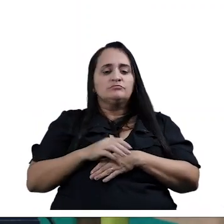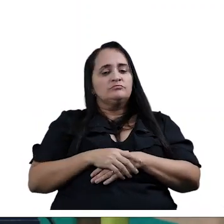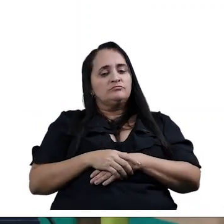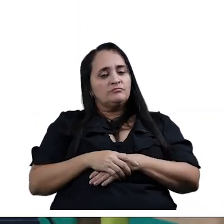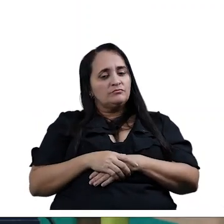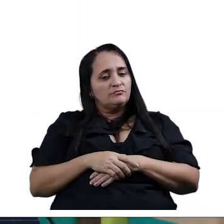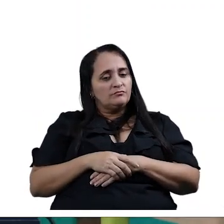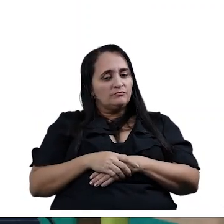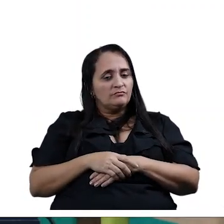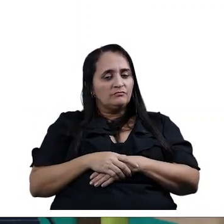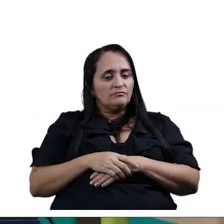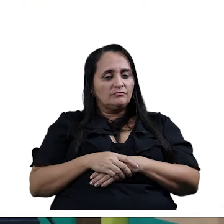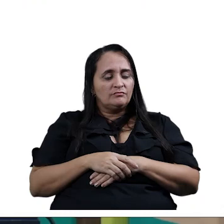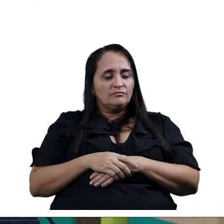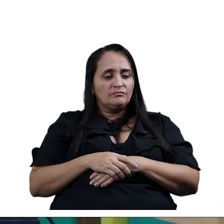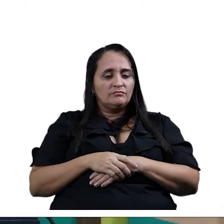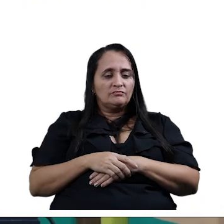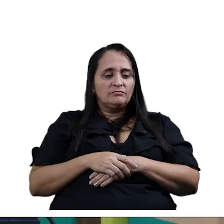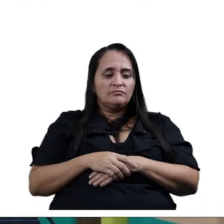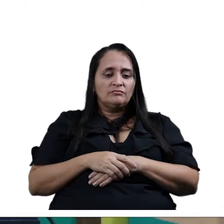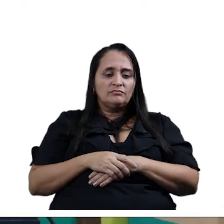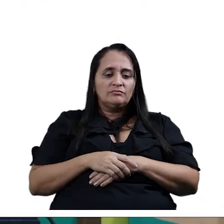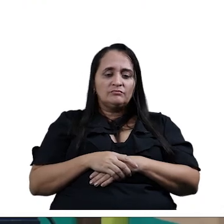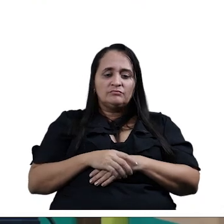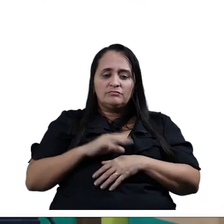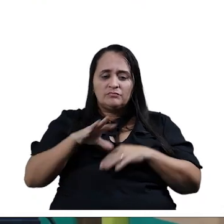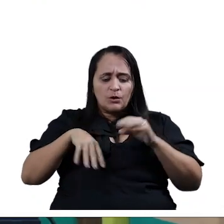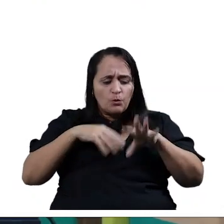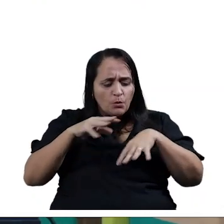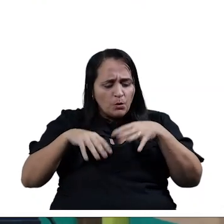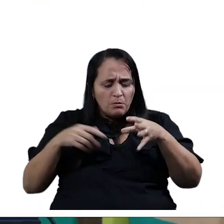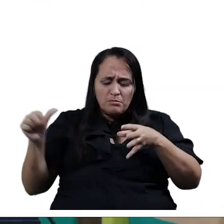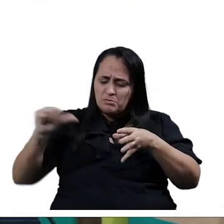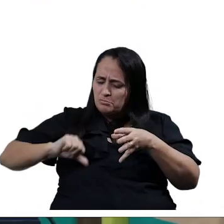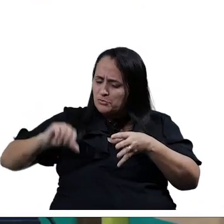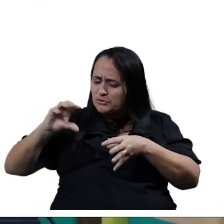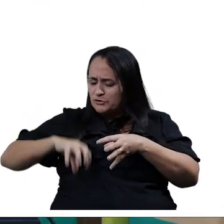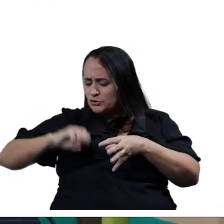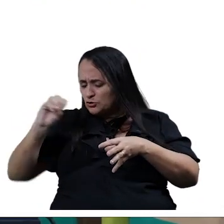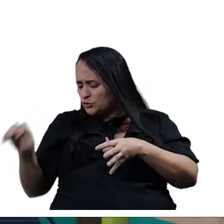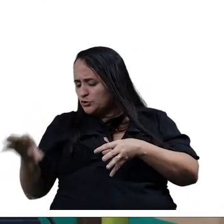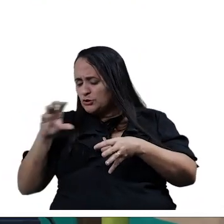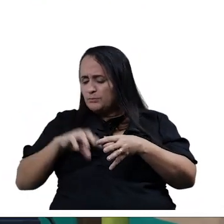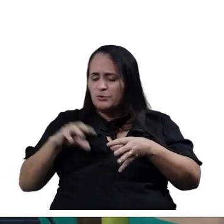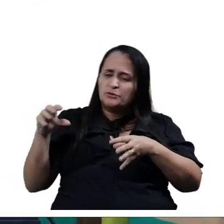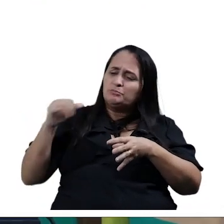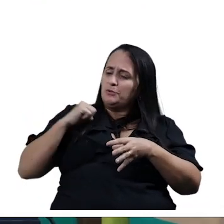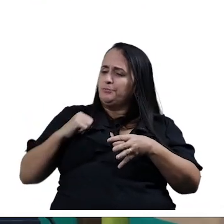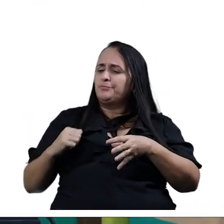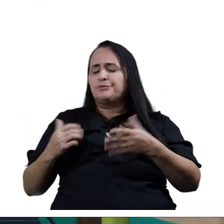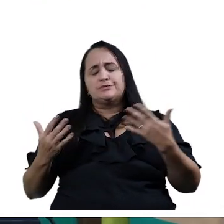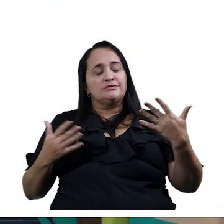quando fala que ela ficou arrumando a bolsa, ela arrumava a bolsa que não acabava mais. Gente, é